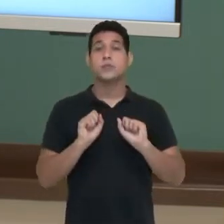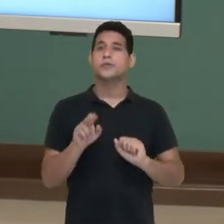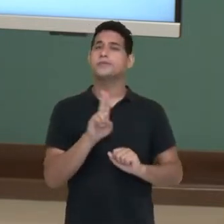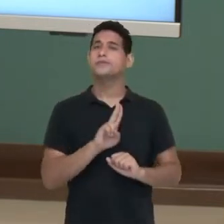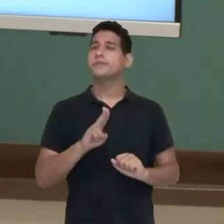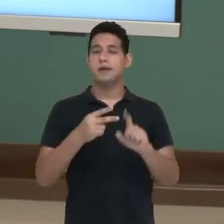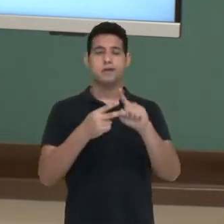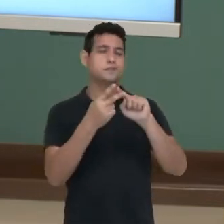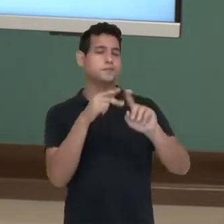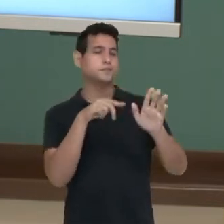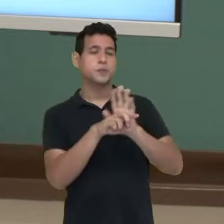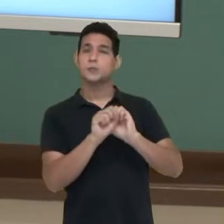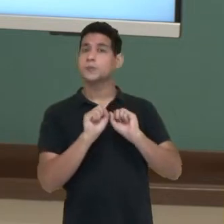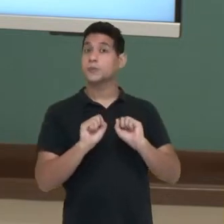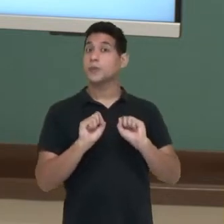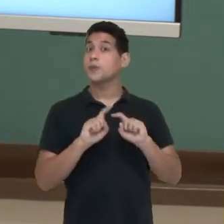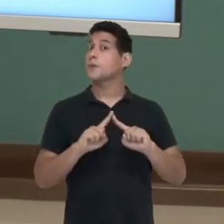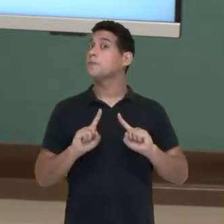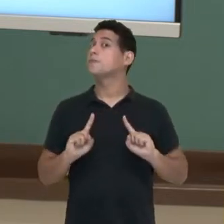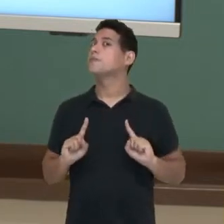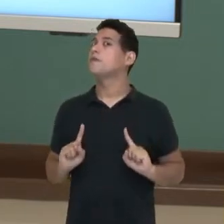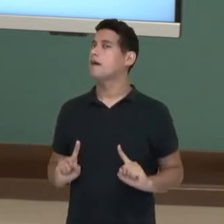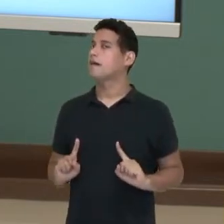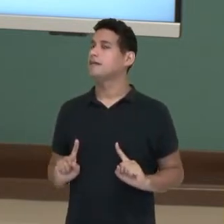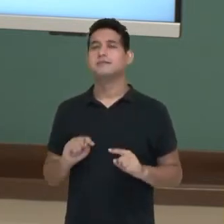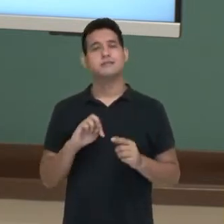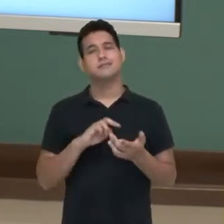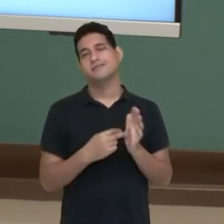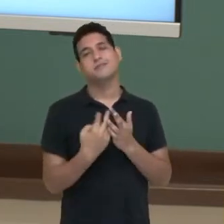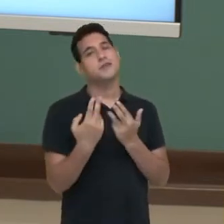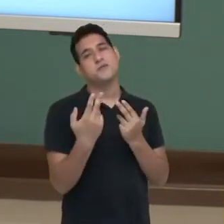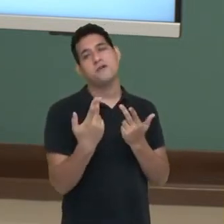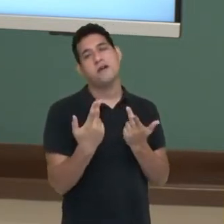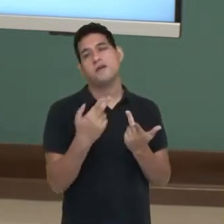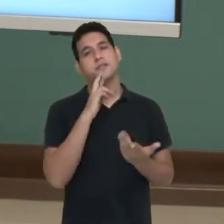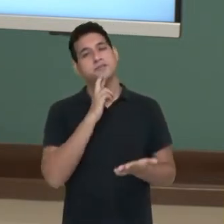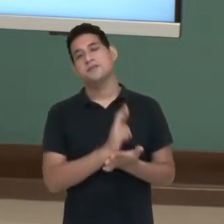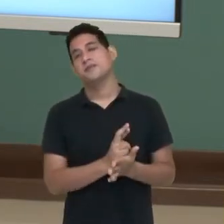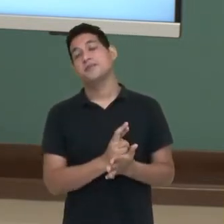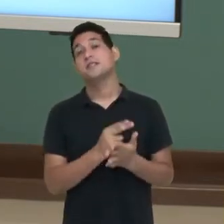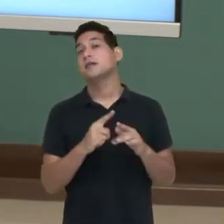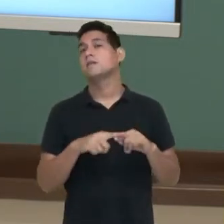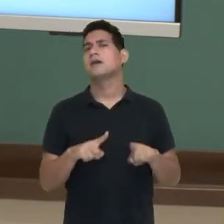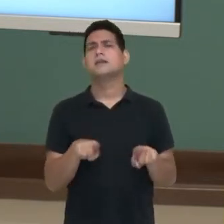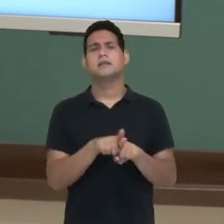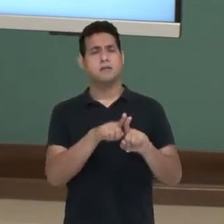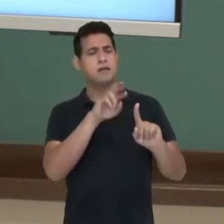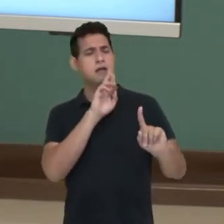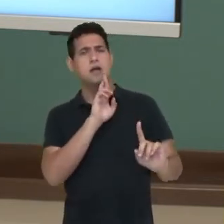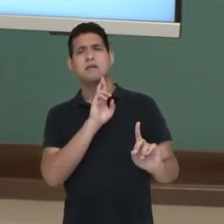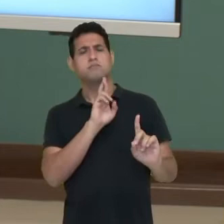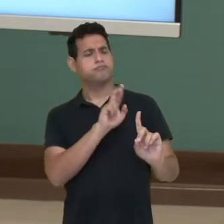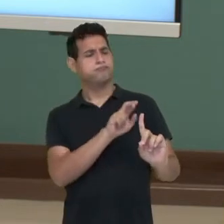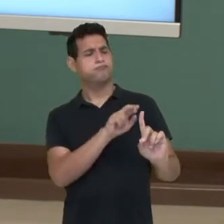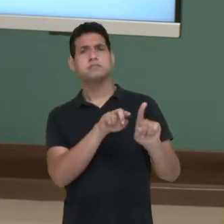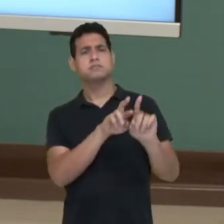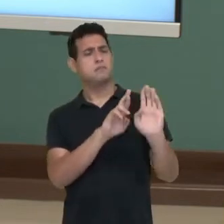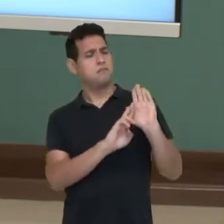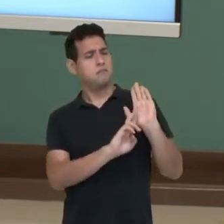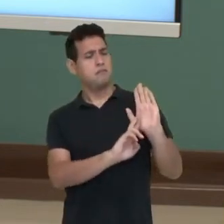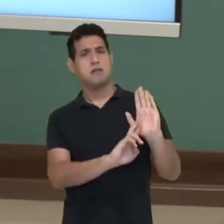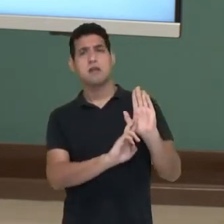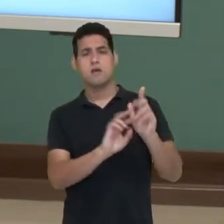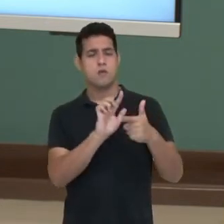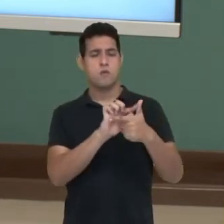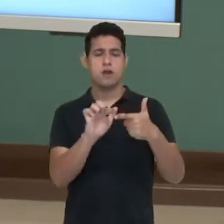essas duas perguntas, que são a mesma coisa, e sua representação gráfica,